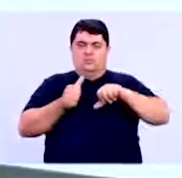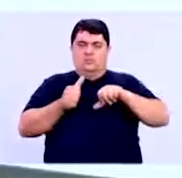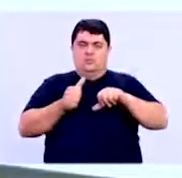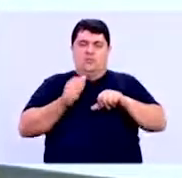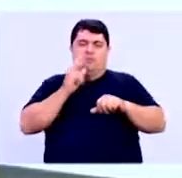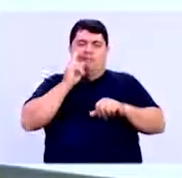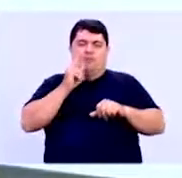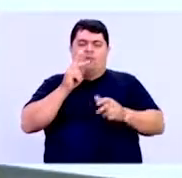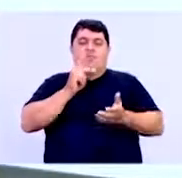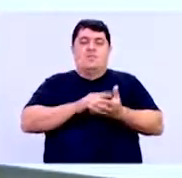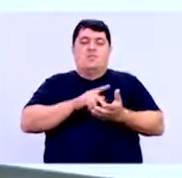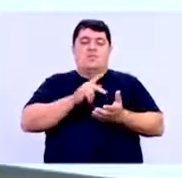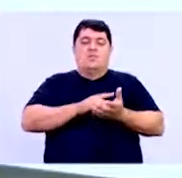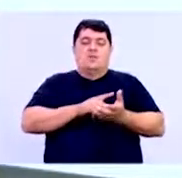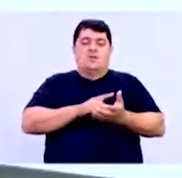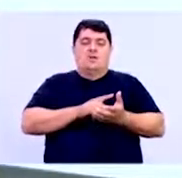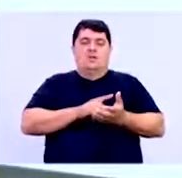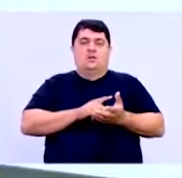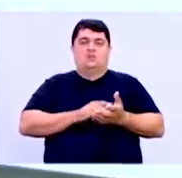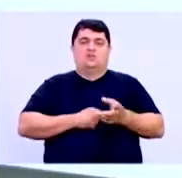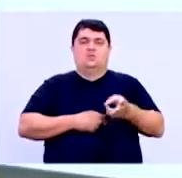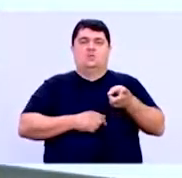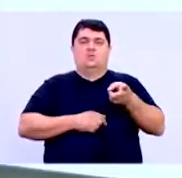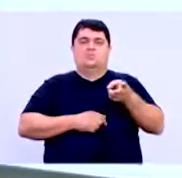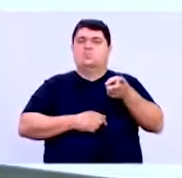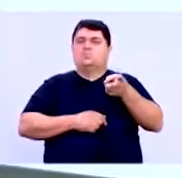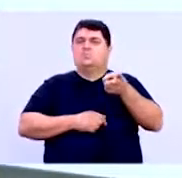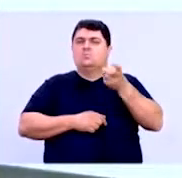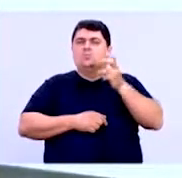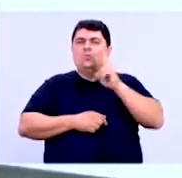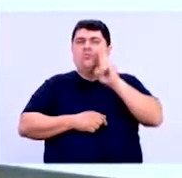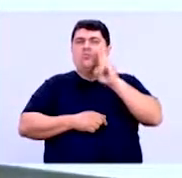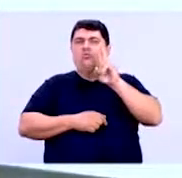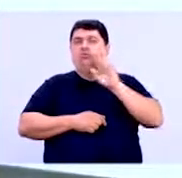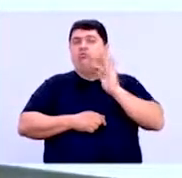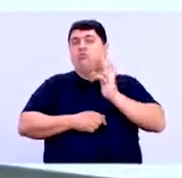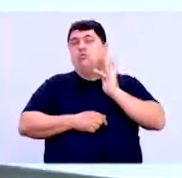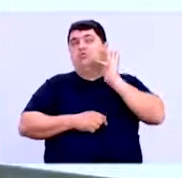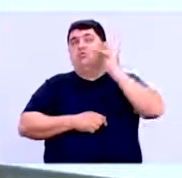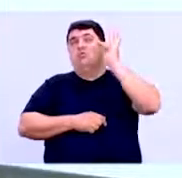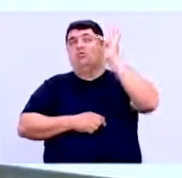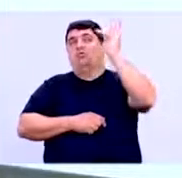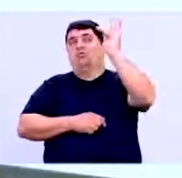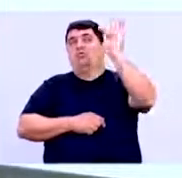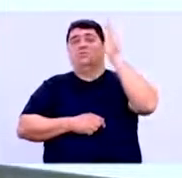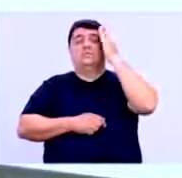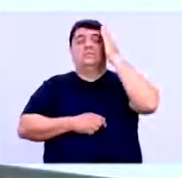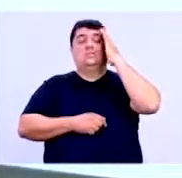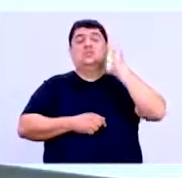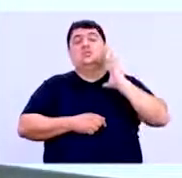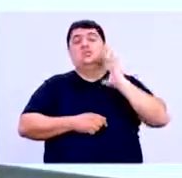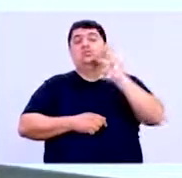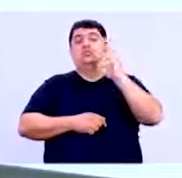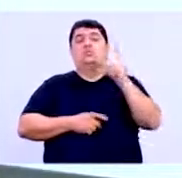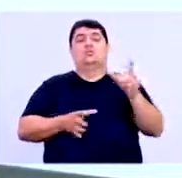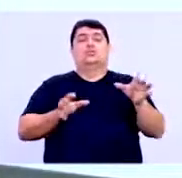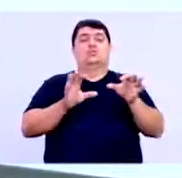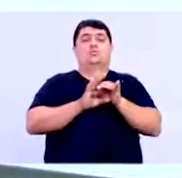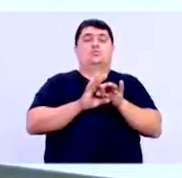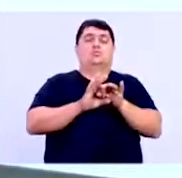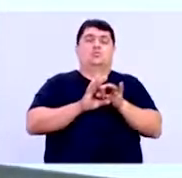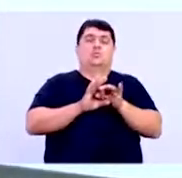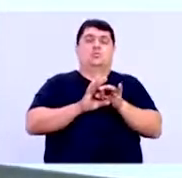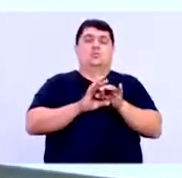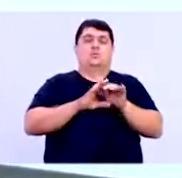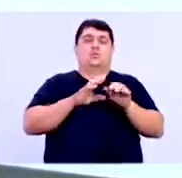cenário atual, ter o olhar, a perspectiva do futuro, entender todo o contexto no qual você está inserido